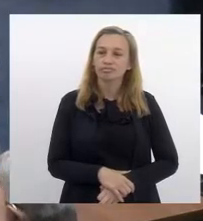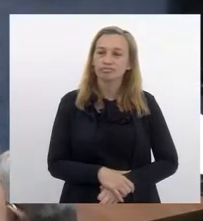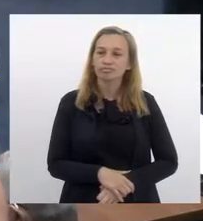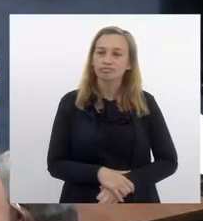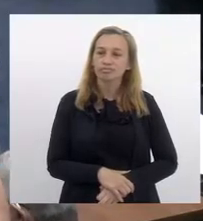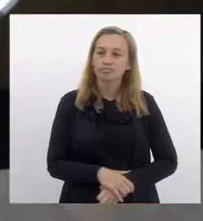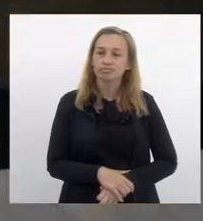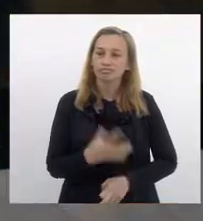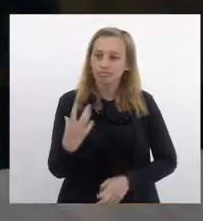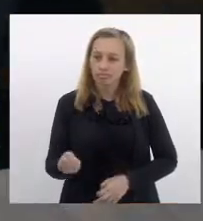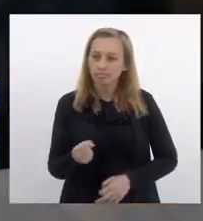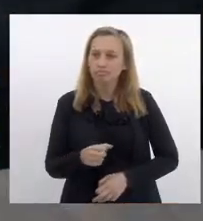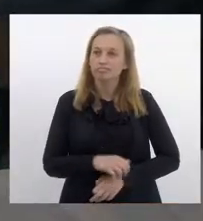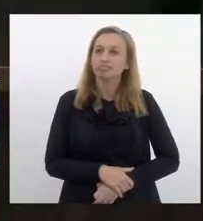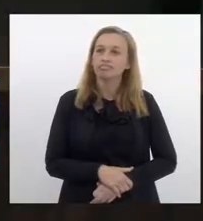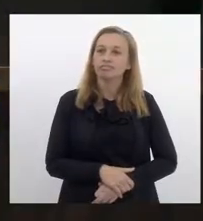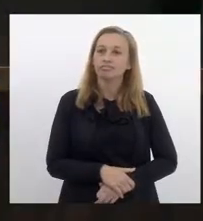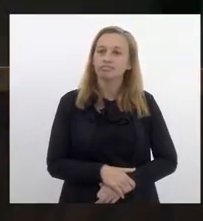Favorável.